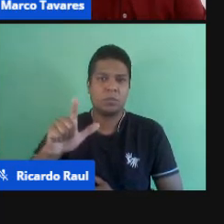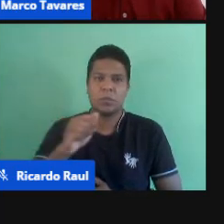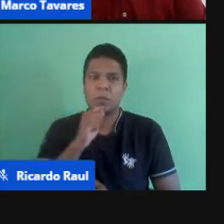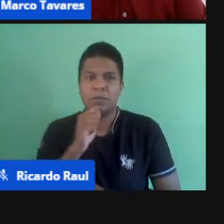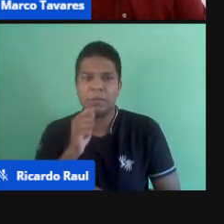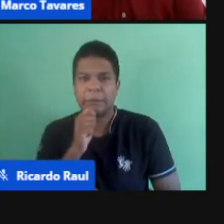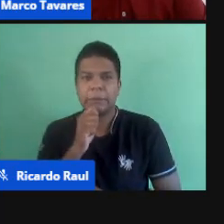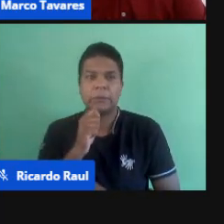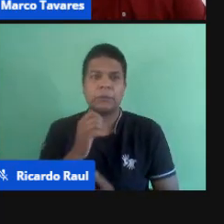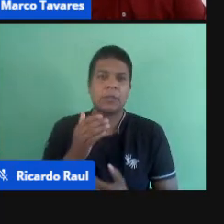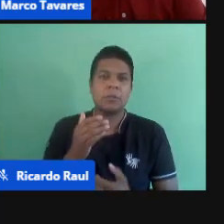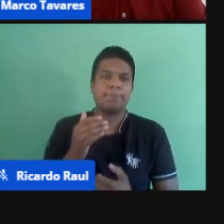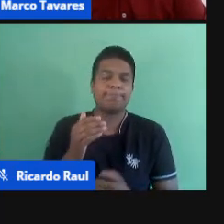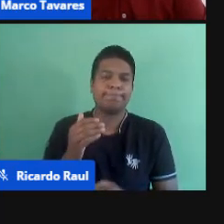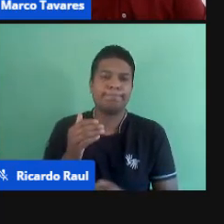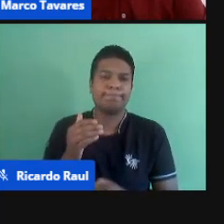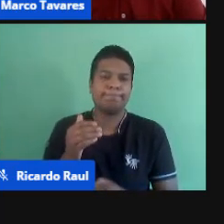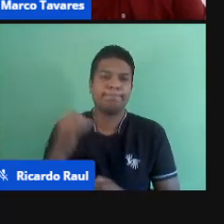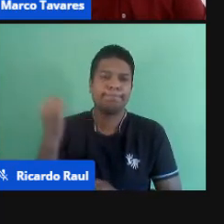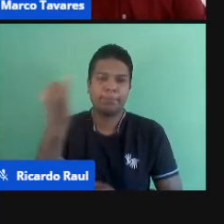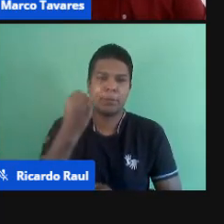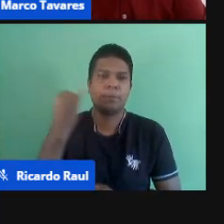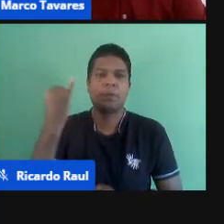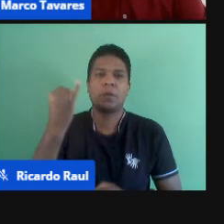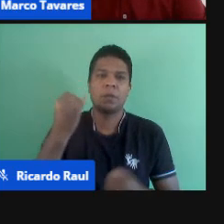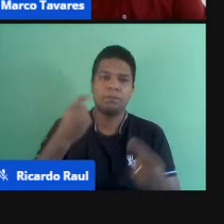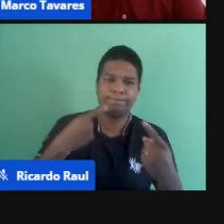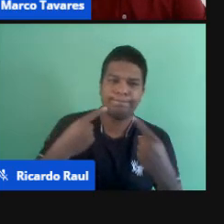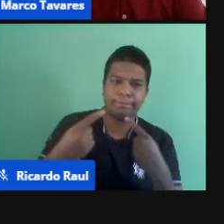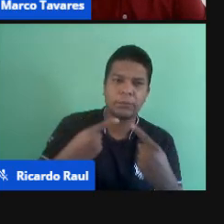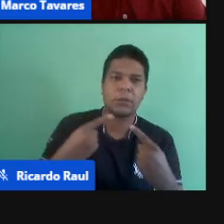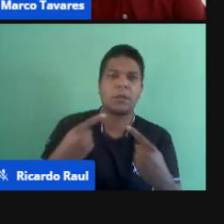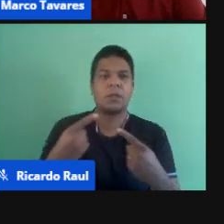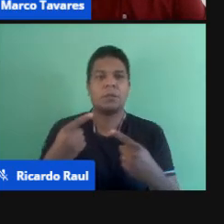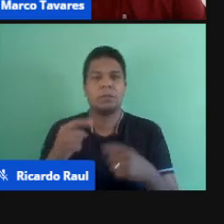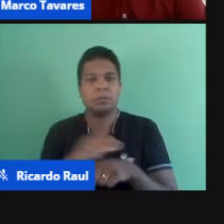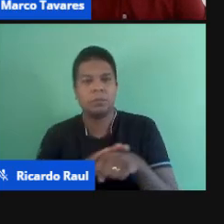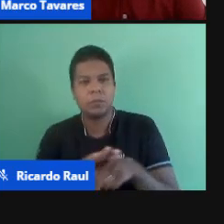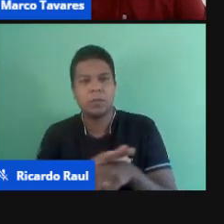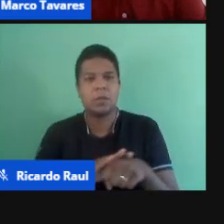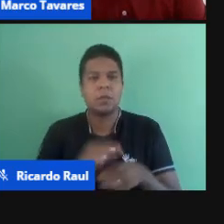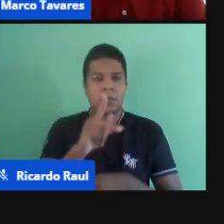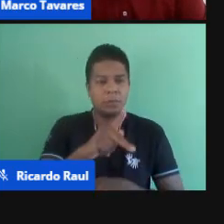Então, essa é a importância da gente estar discutindo isso com os nossos profissionais daqui para frente.